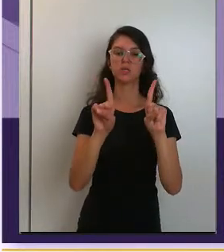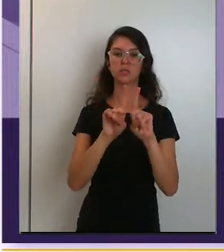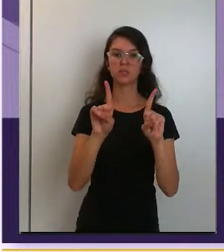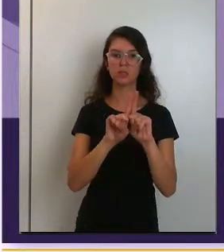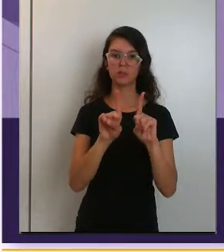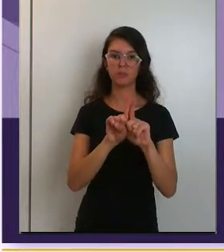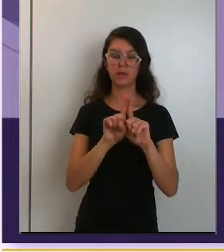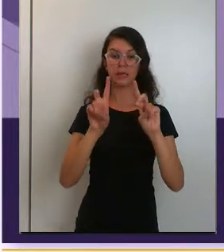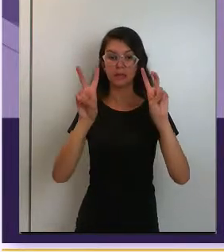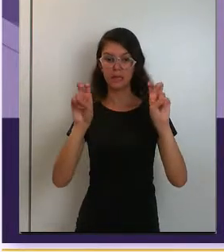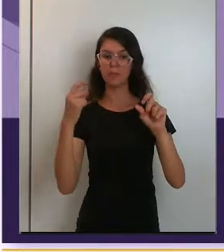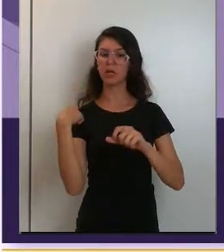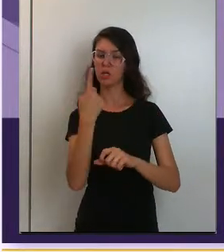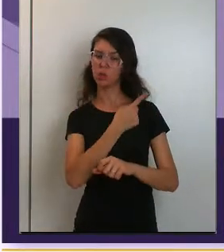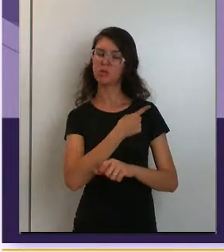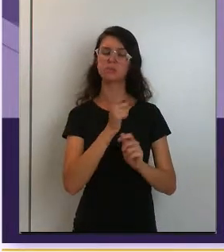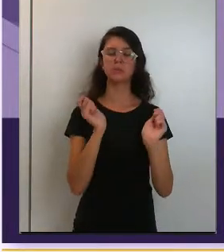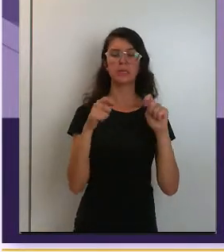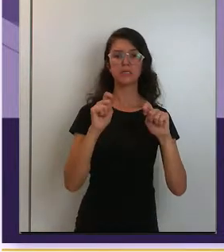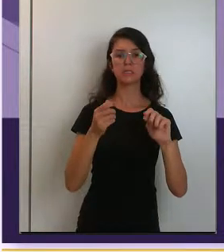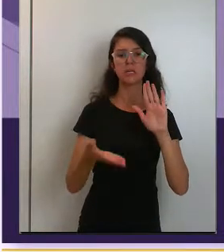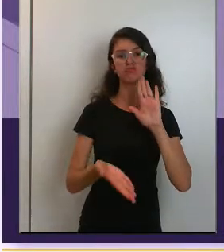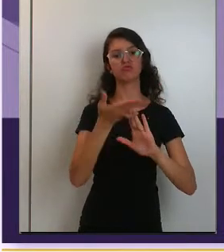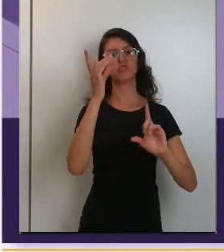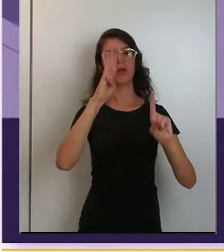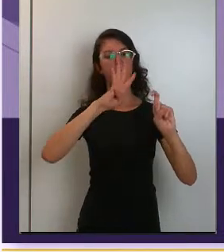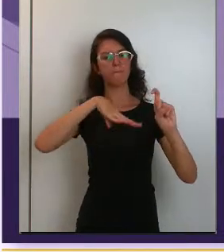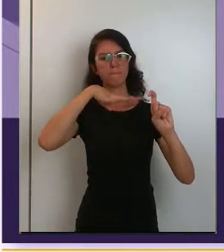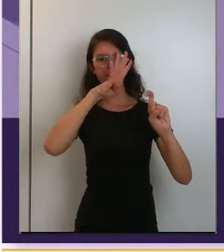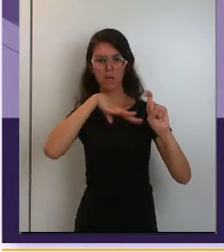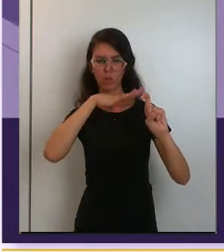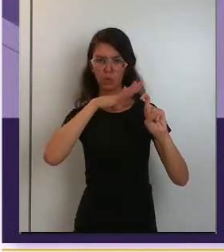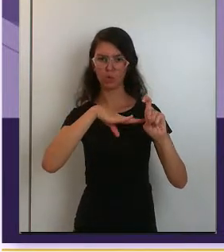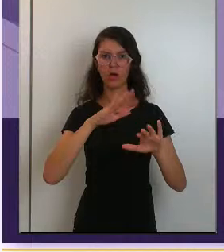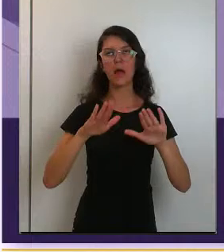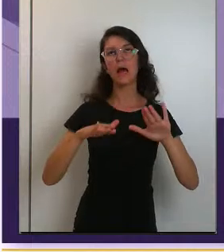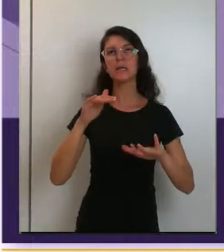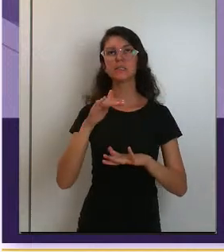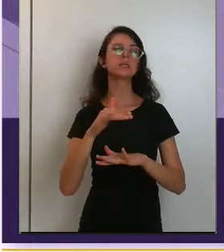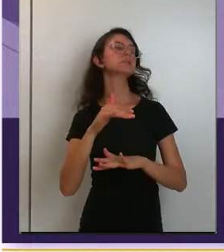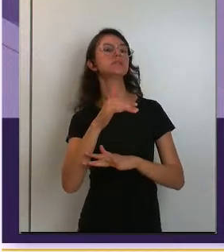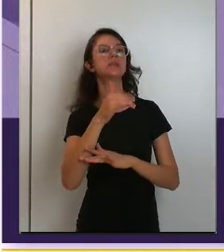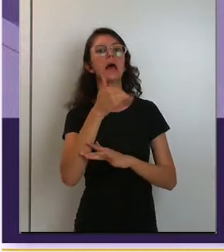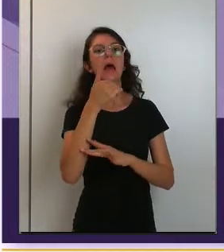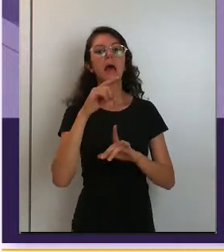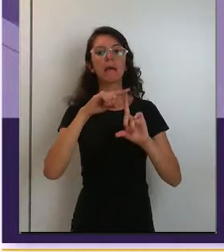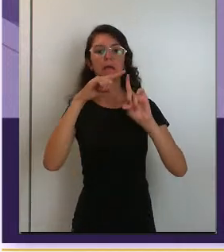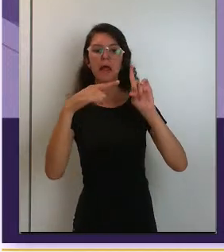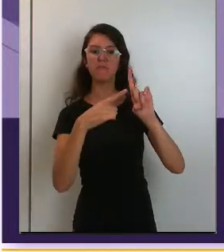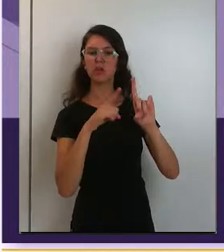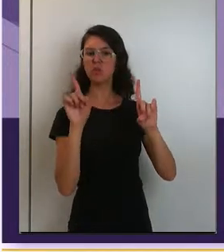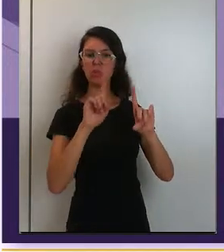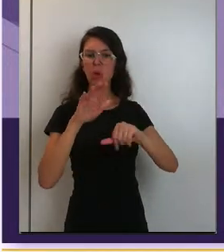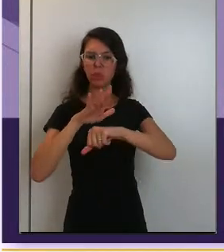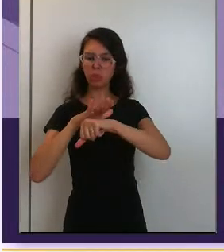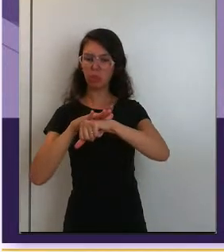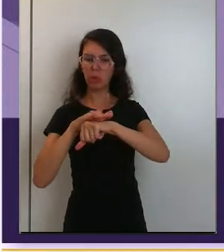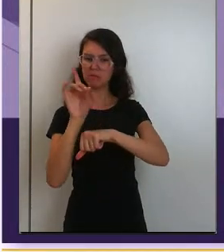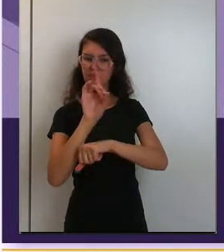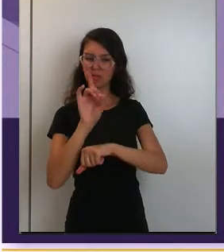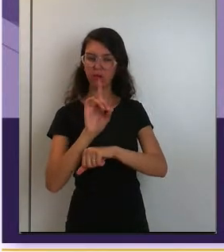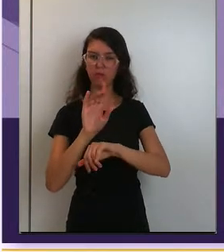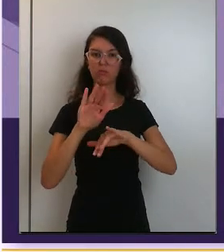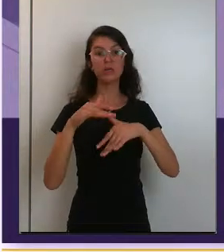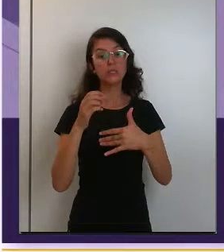precisamos desmistificar. Então, muito se fala, gravidez não é doença. De fato, ela não é uma